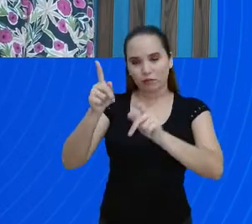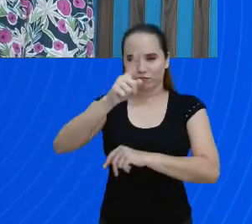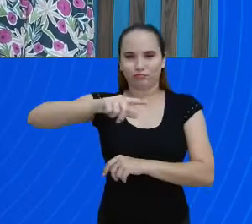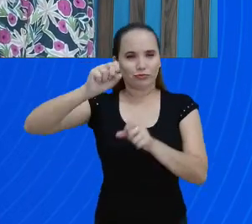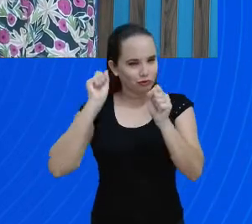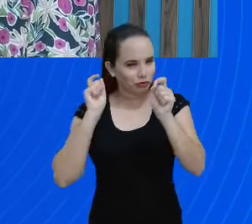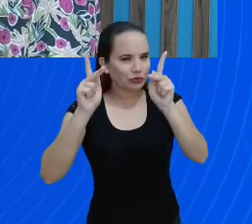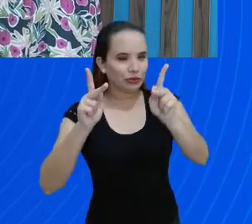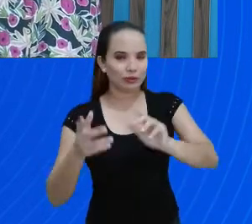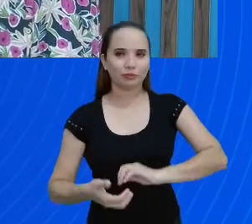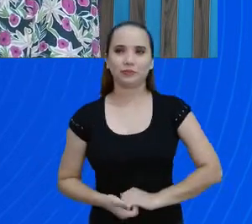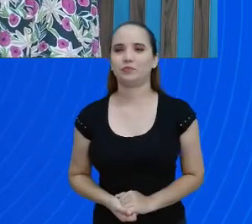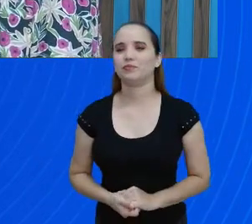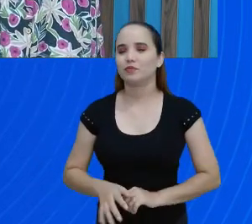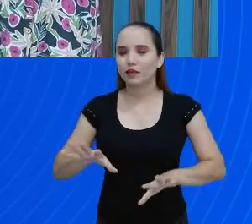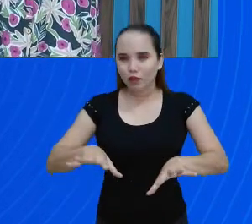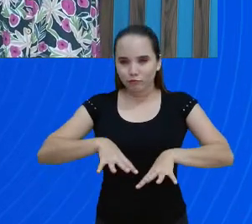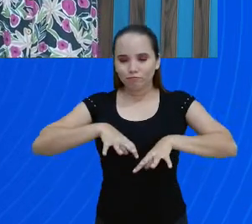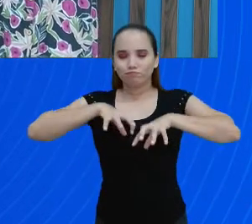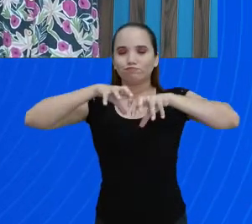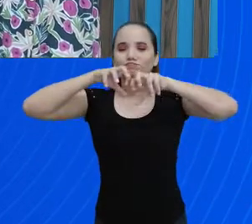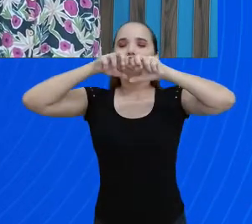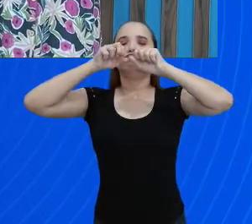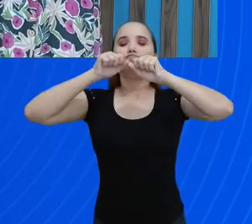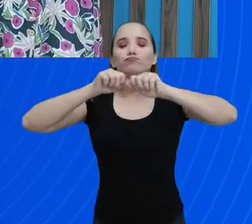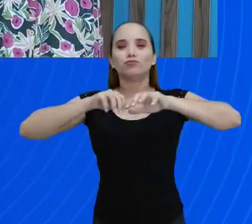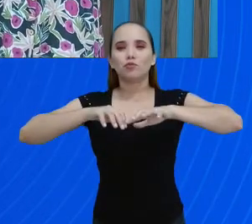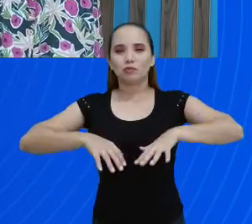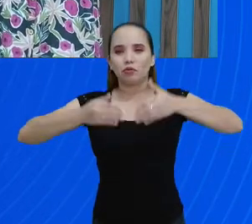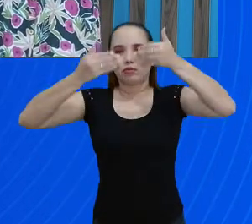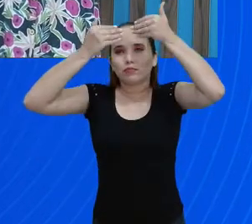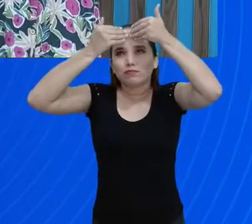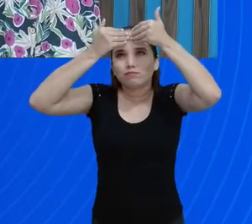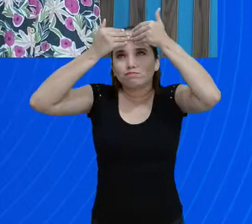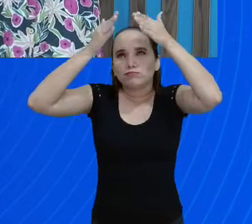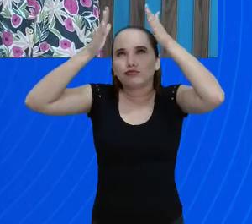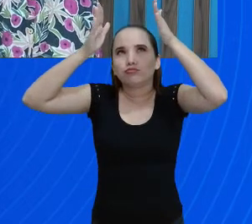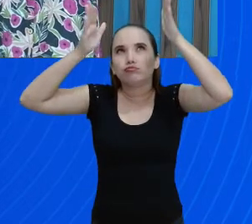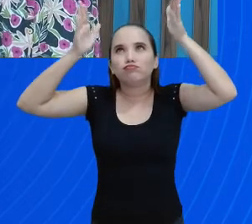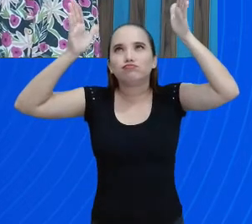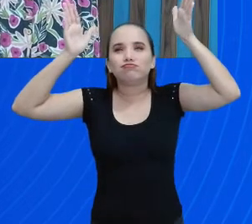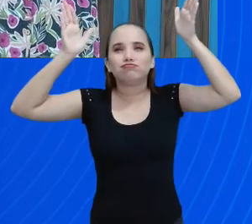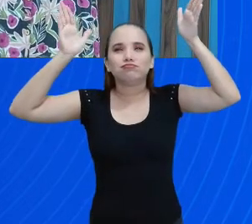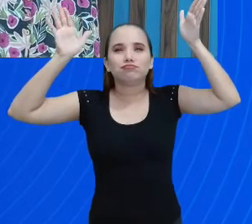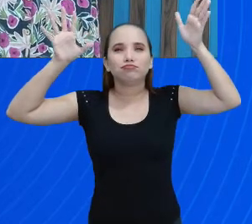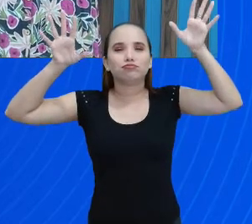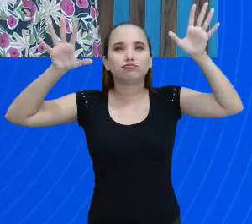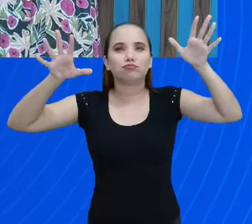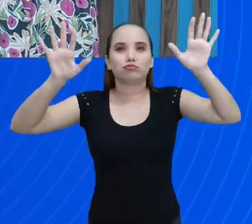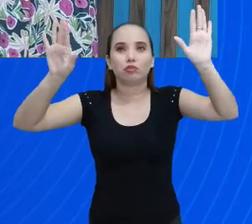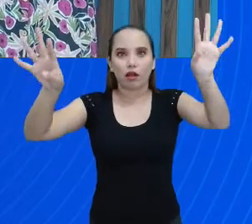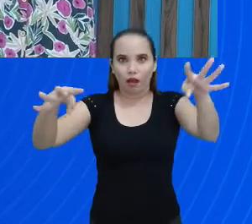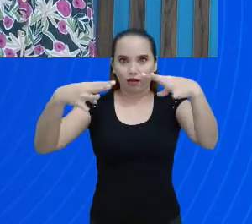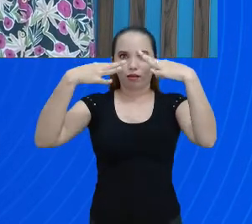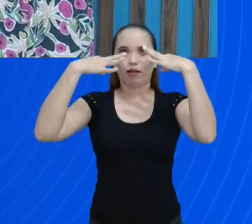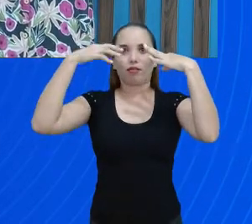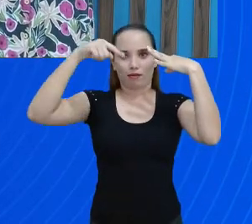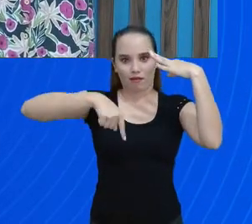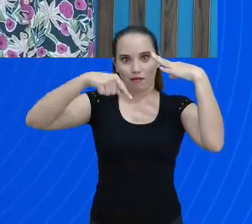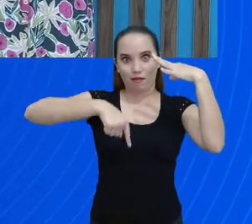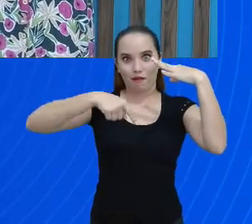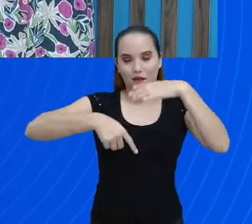prontos? Respirem, abram as cabeças, escutem o que eu estou lendo, leiam